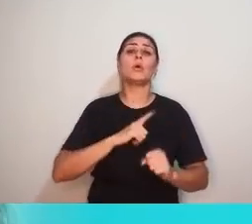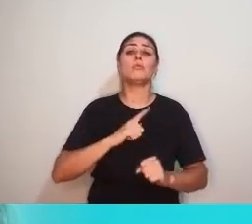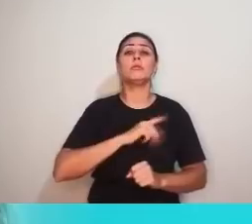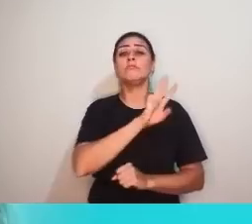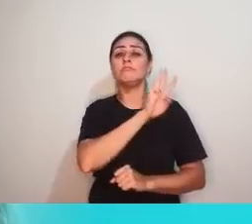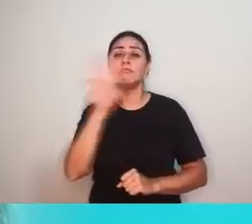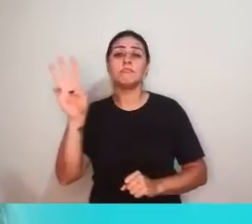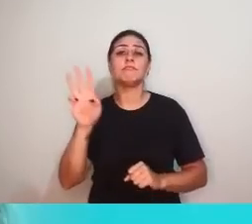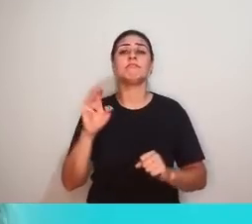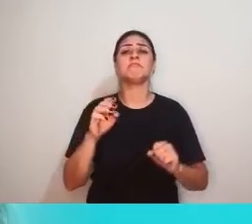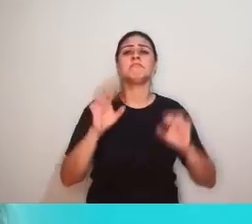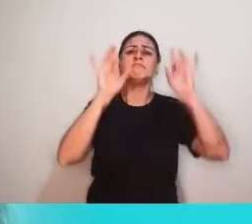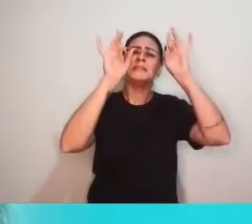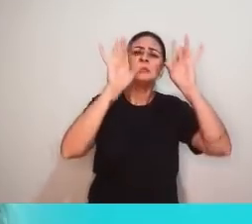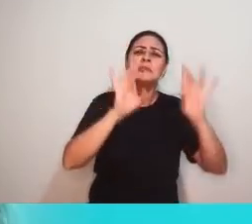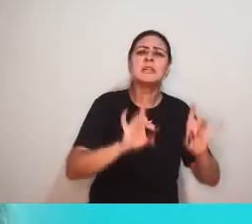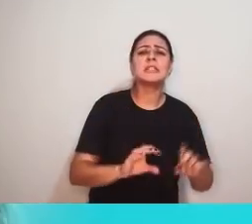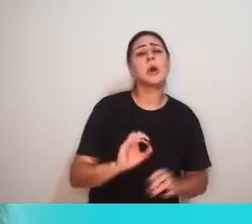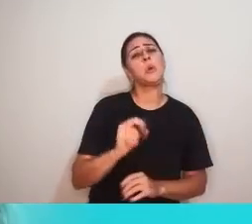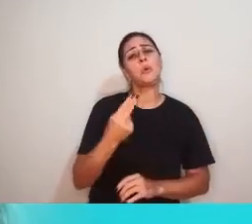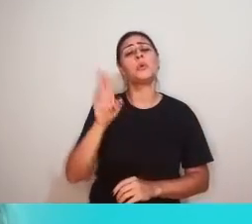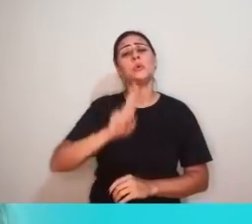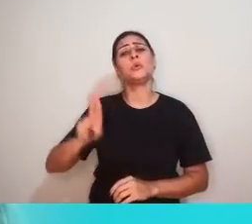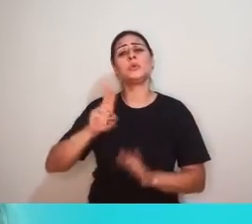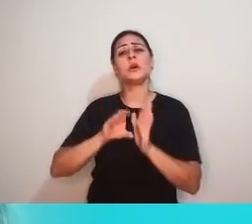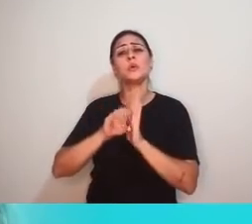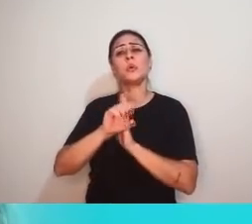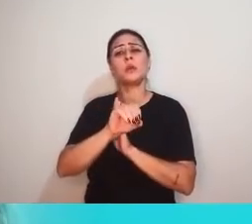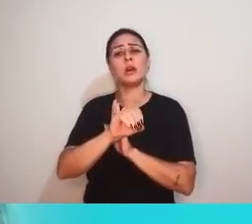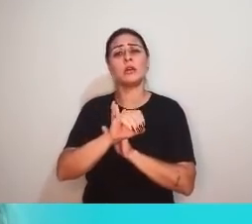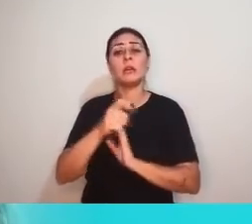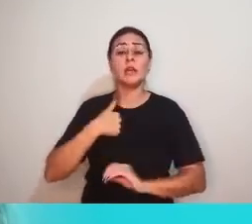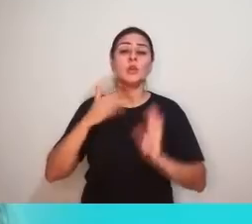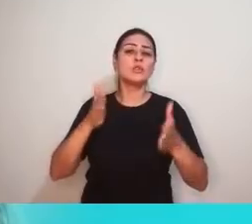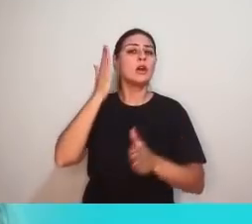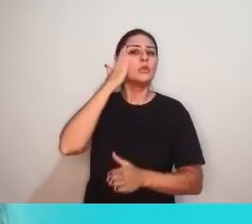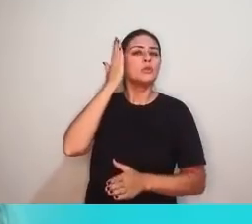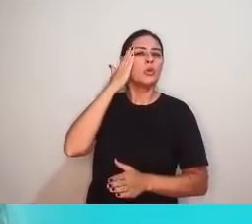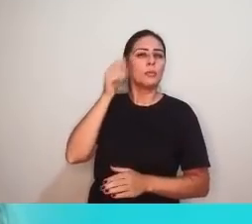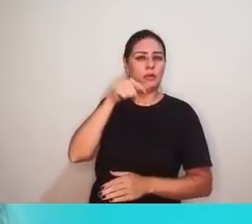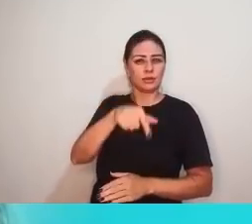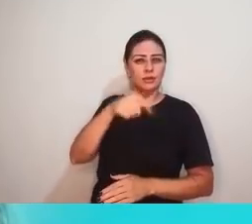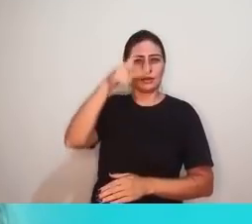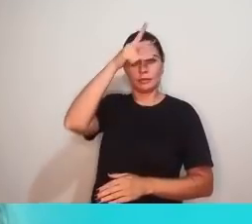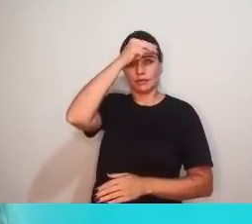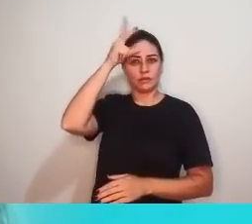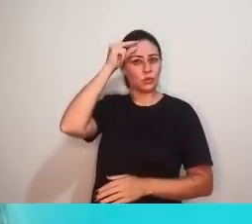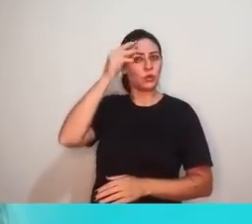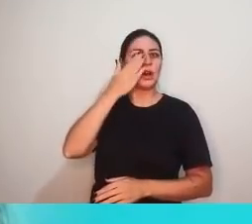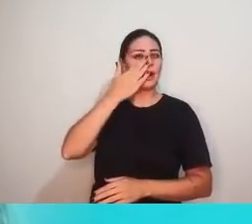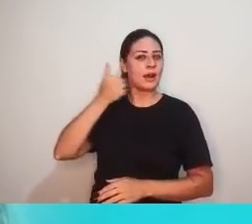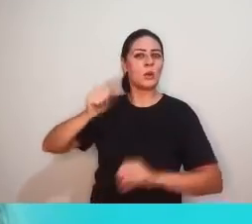ter um portal especializado, ou você pode usar a própria estrutura do Google. Eu fiquei sabendo, por exemplo, que vocês têm o Google Escolar,